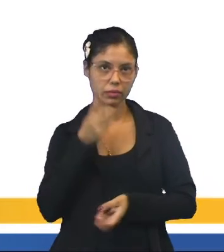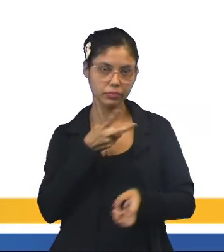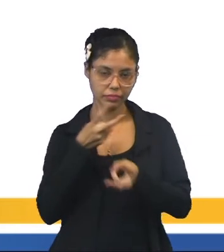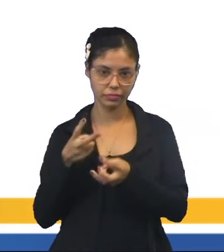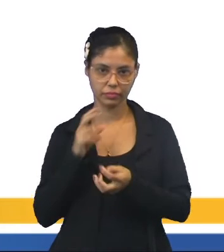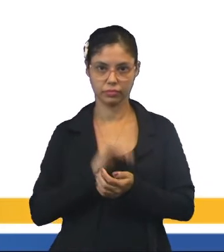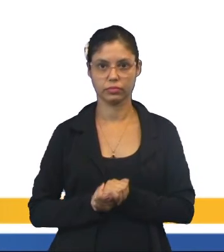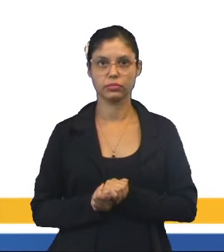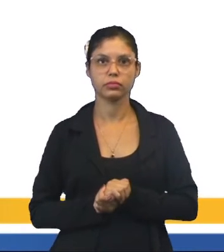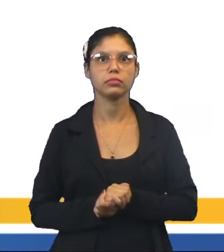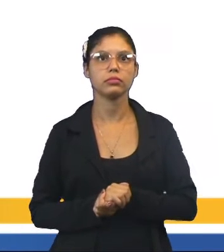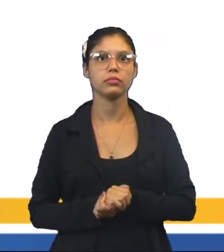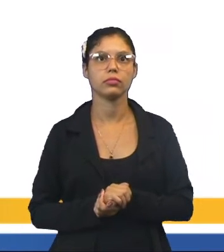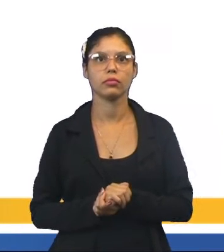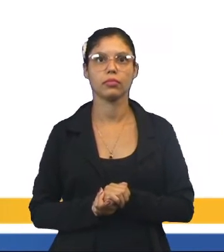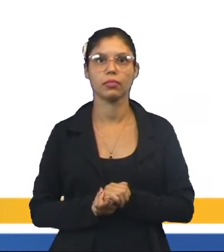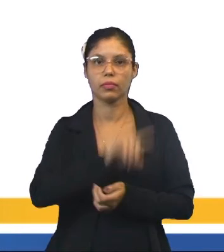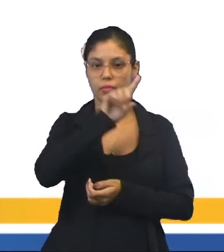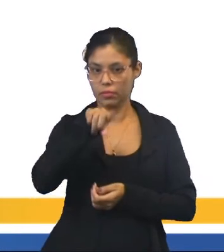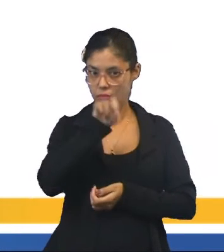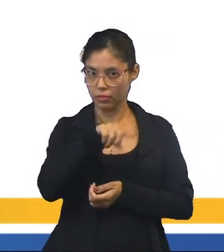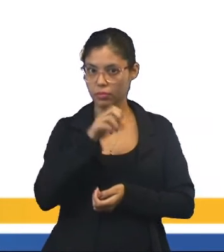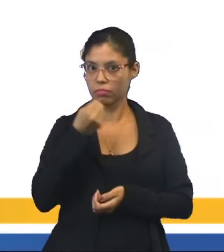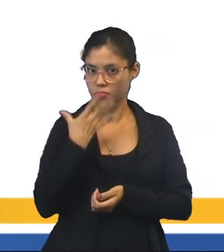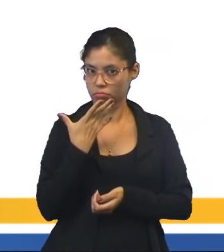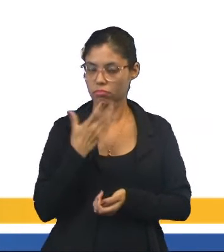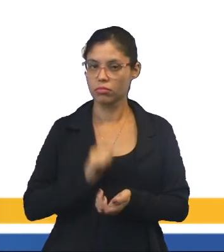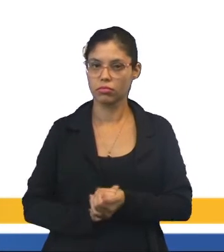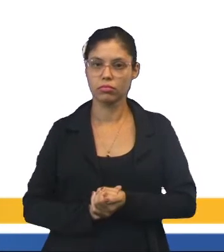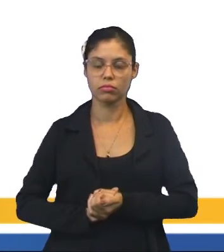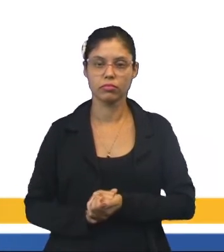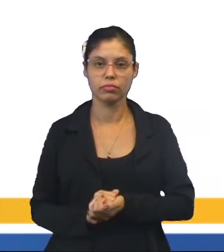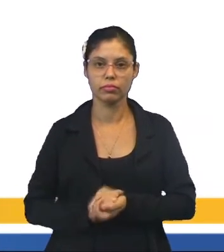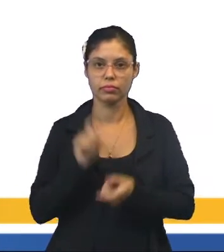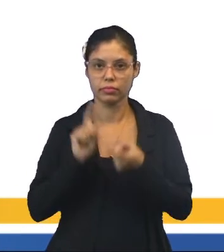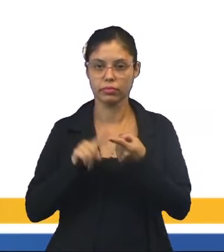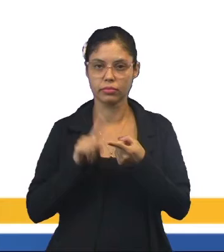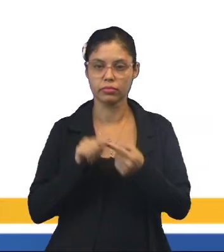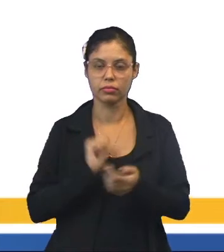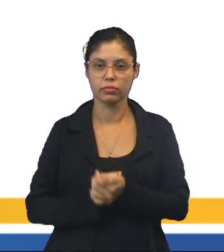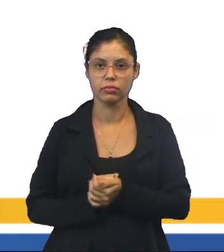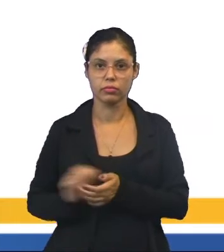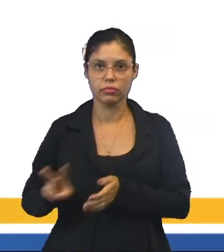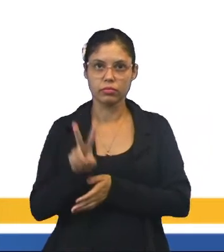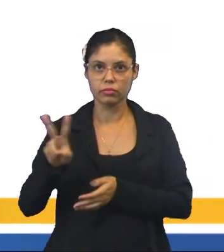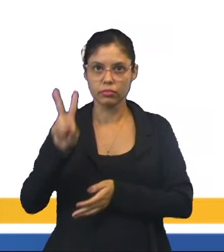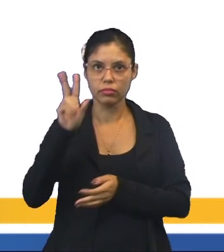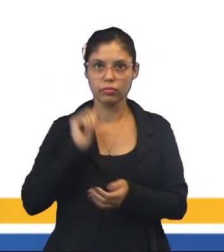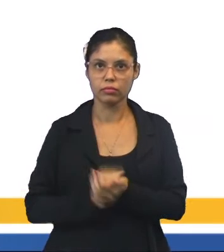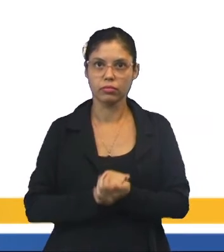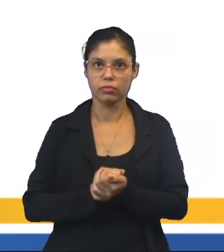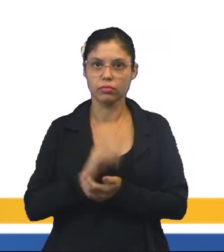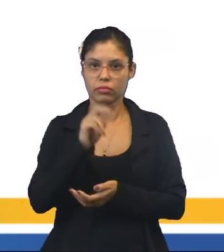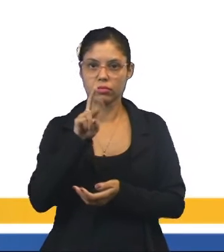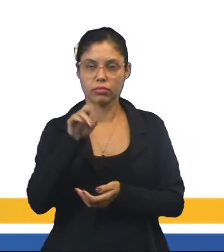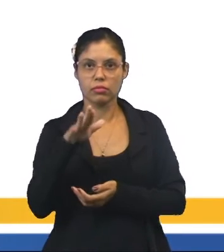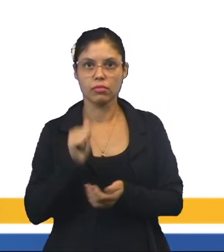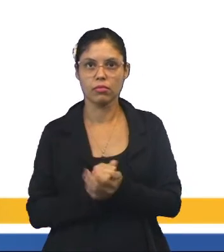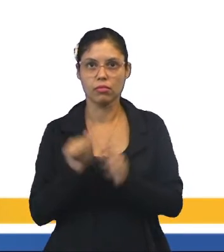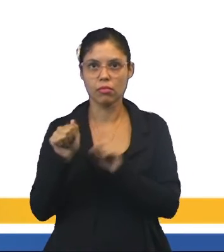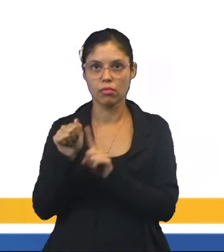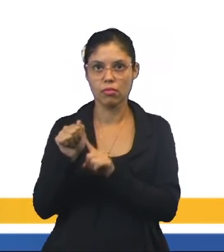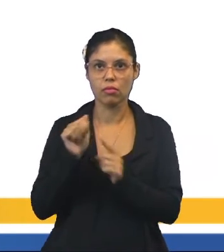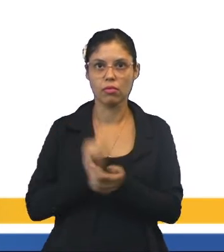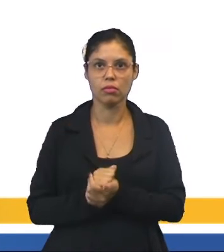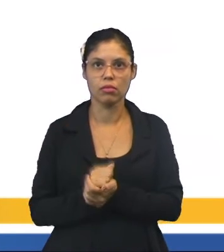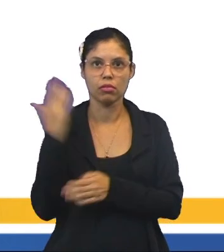Observem bem, deixei bem marcadas as observações. A primeira, o valor do coeficiente A